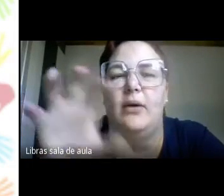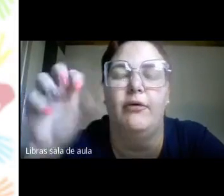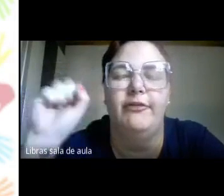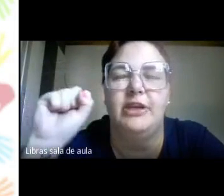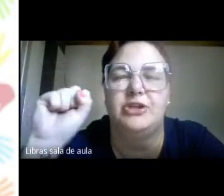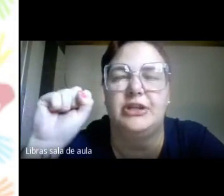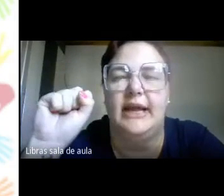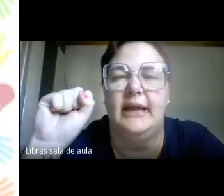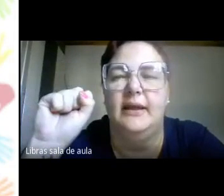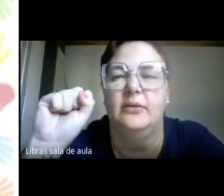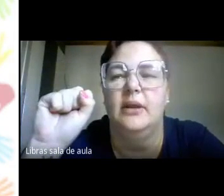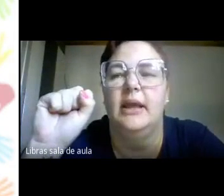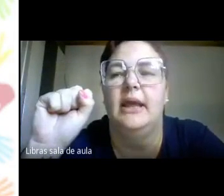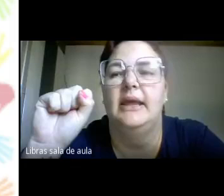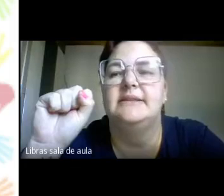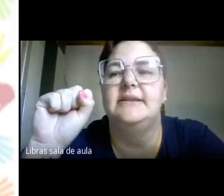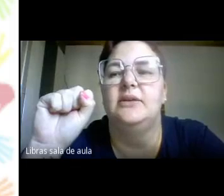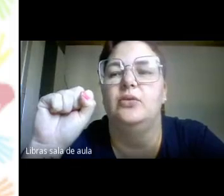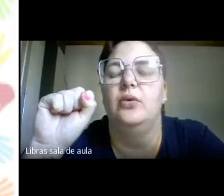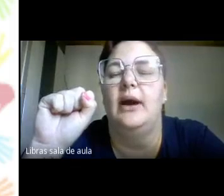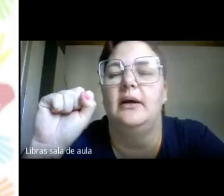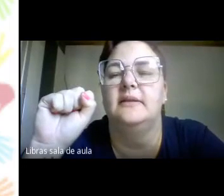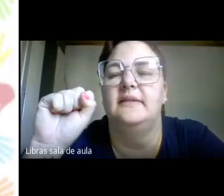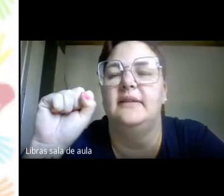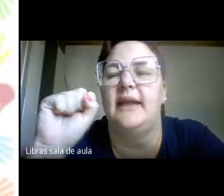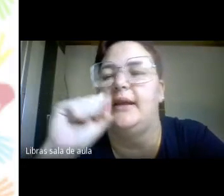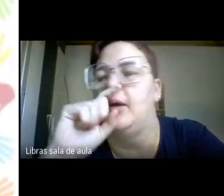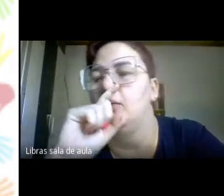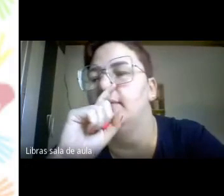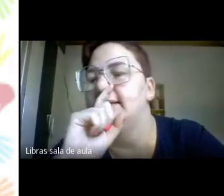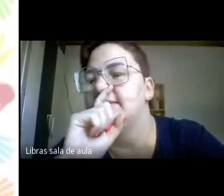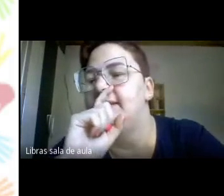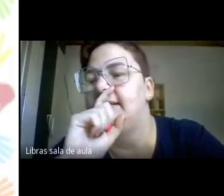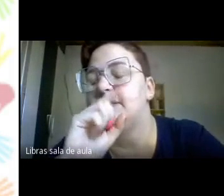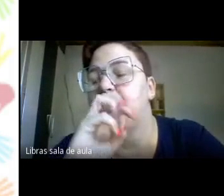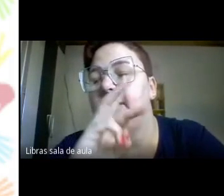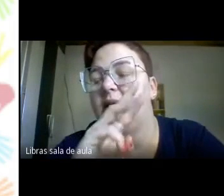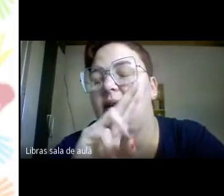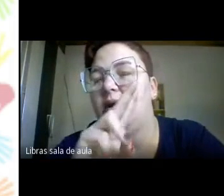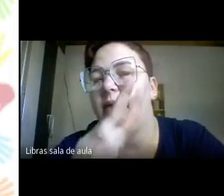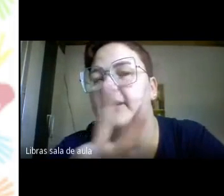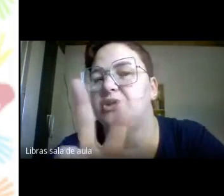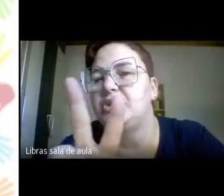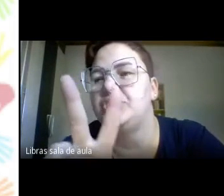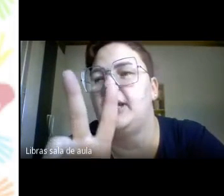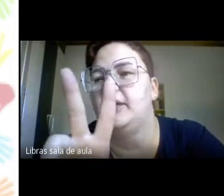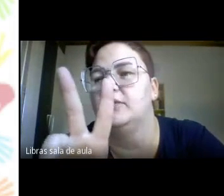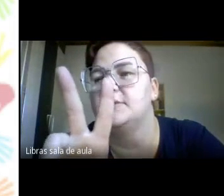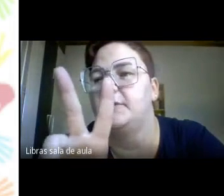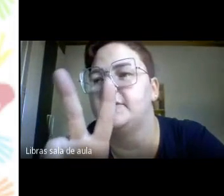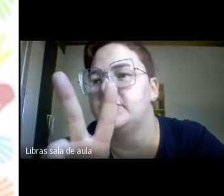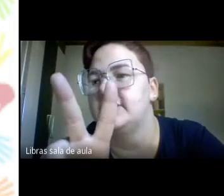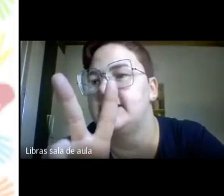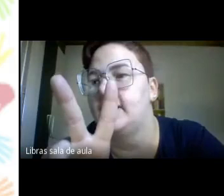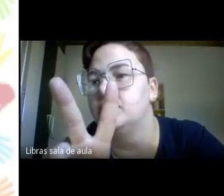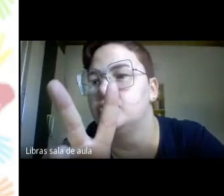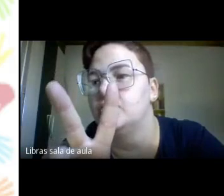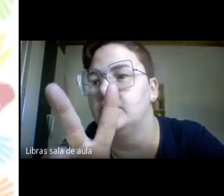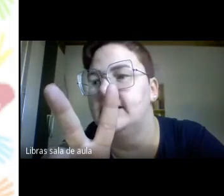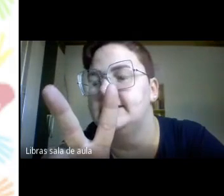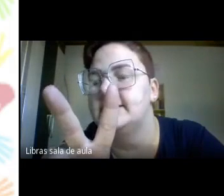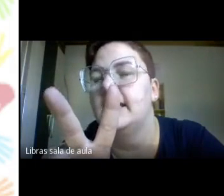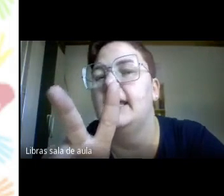tu é ouvinte, né? Se tem alguma das meninas, porque teoricamente a gente teria 2 professoras que